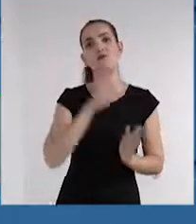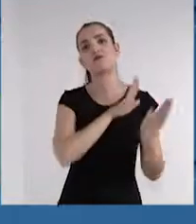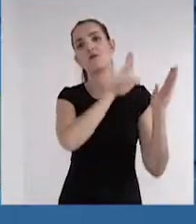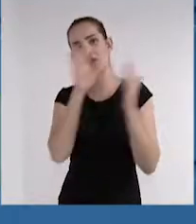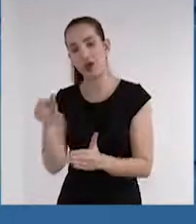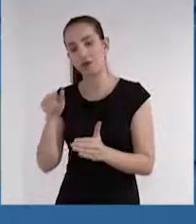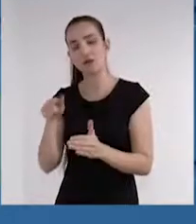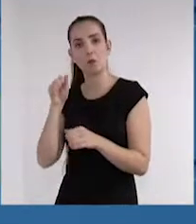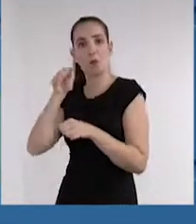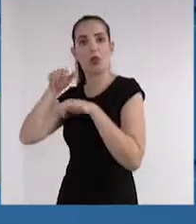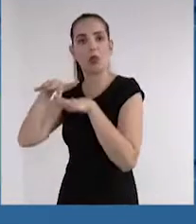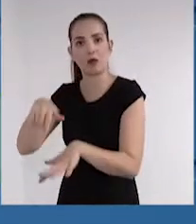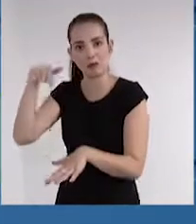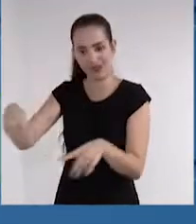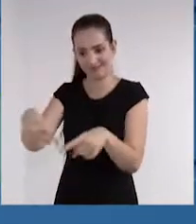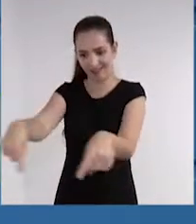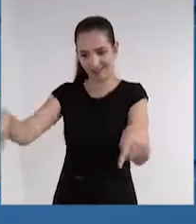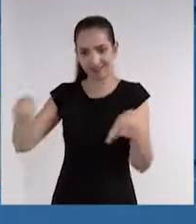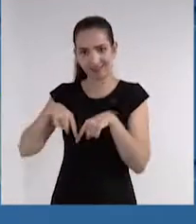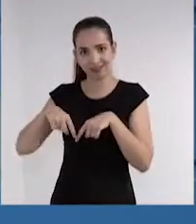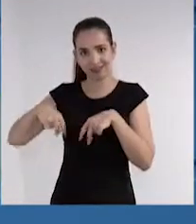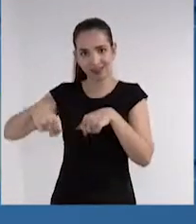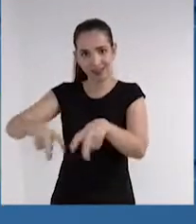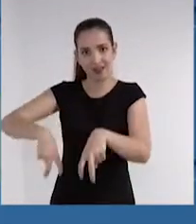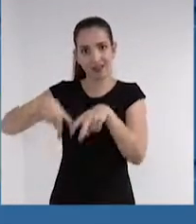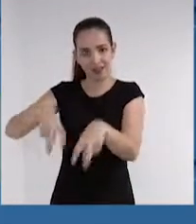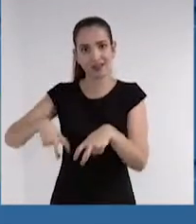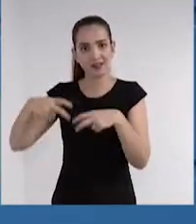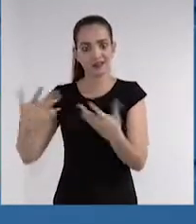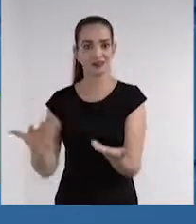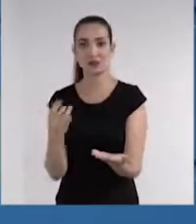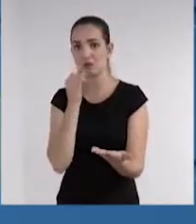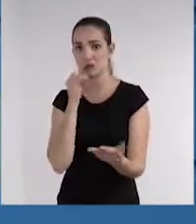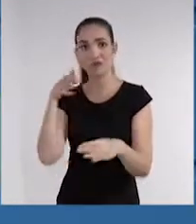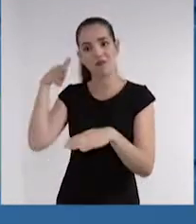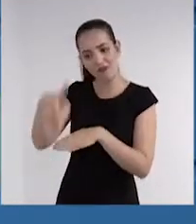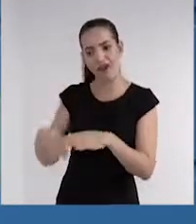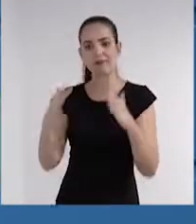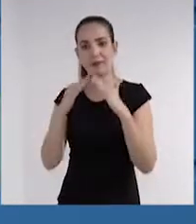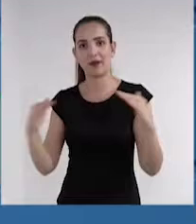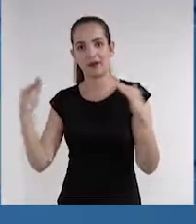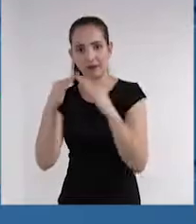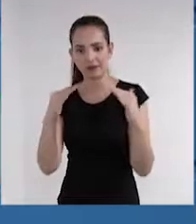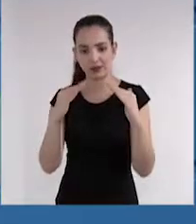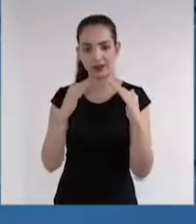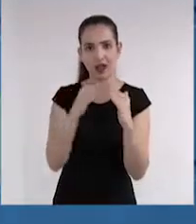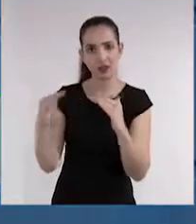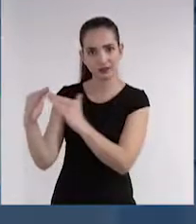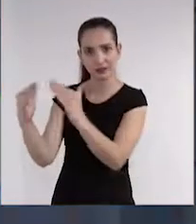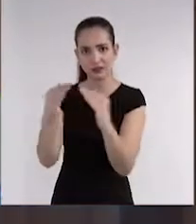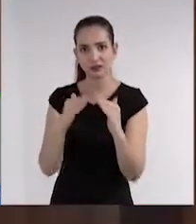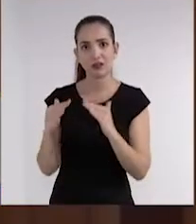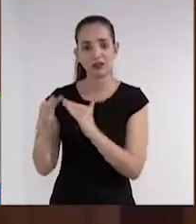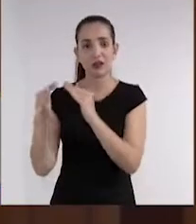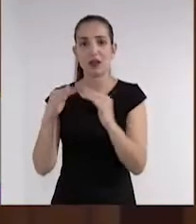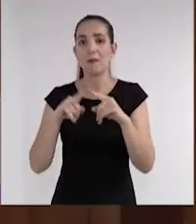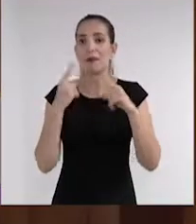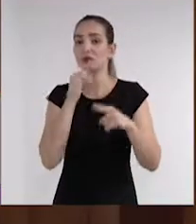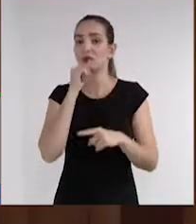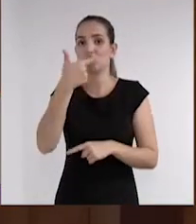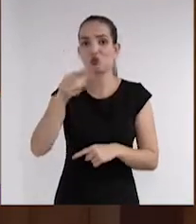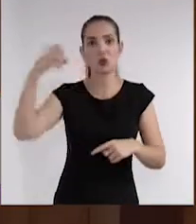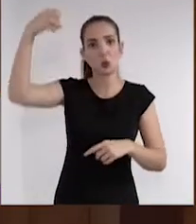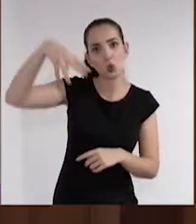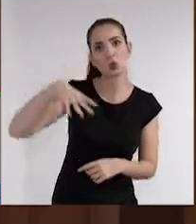da terra, faz 5 anos, não tem casa, não tem luz, não tem estrada, não tem máquina, não tem como produzir, está lá, sabe fazendo o